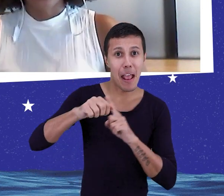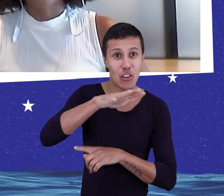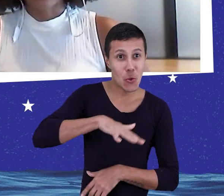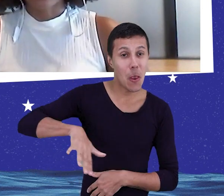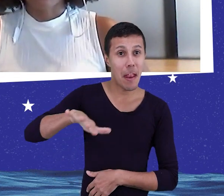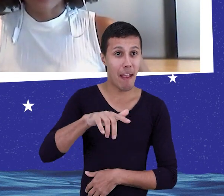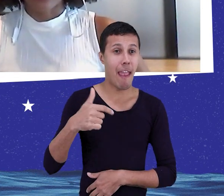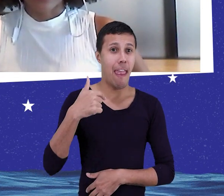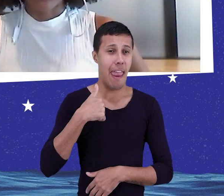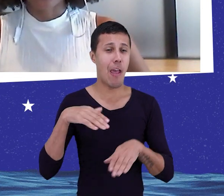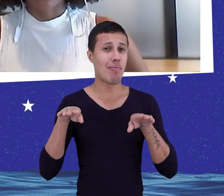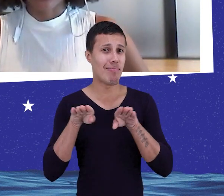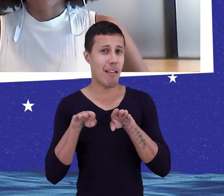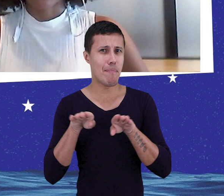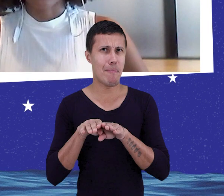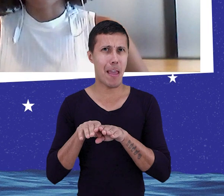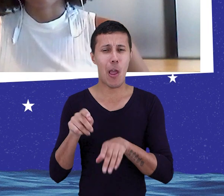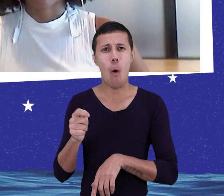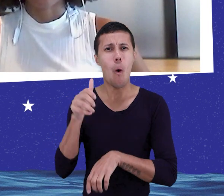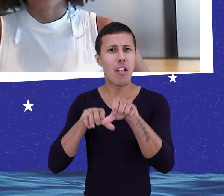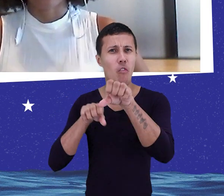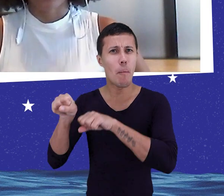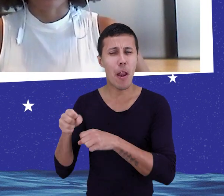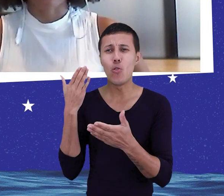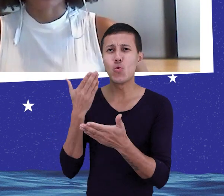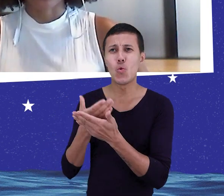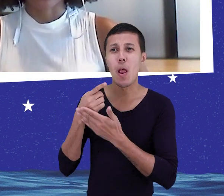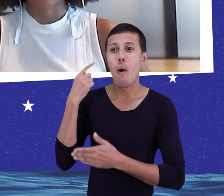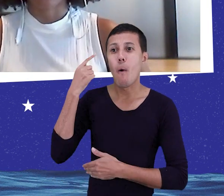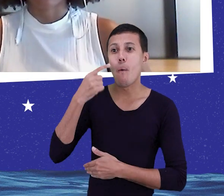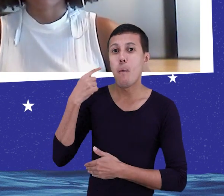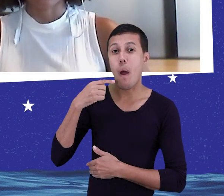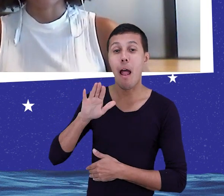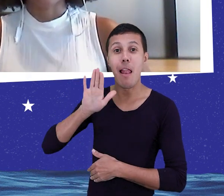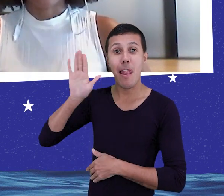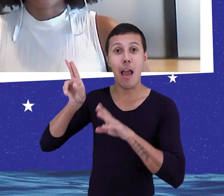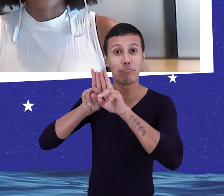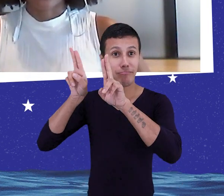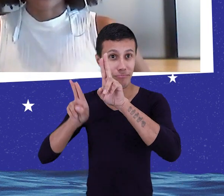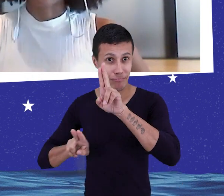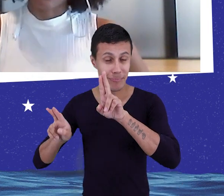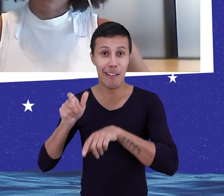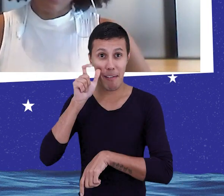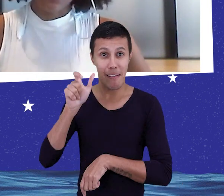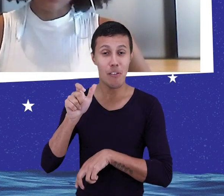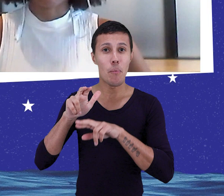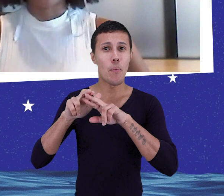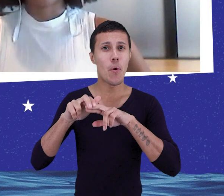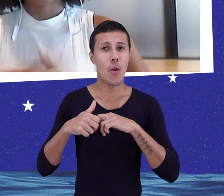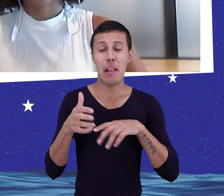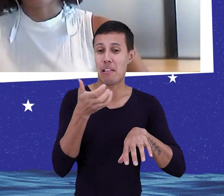Então, eu ali também, no final da graduação, né, fazendo Direito pela UFRJ, achei muito interessante